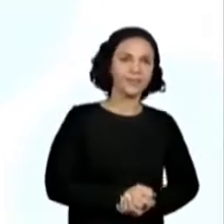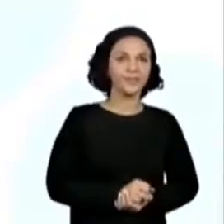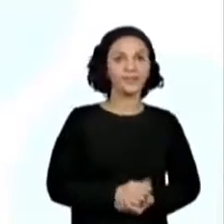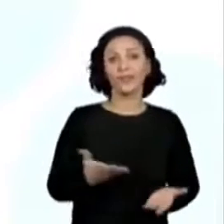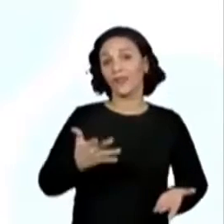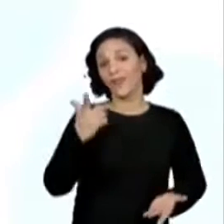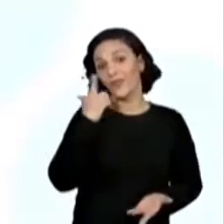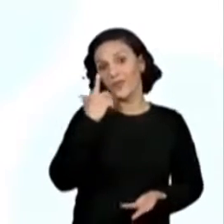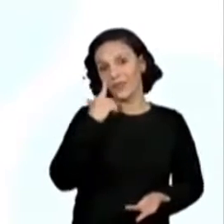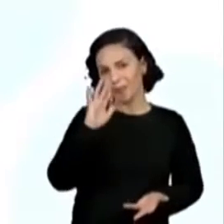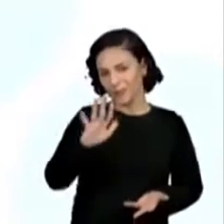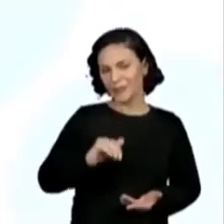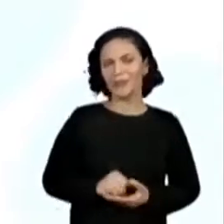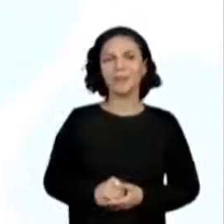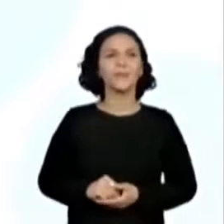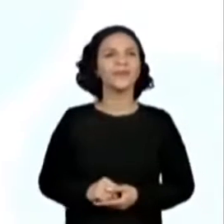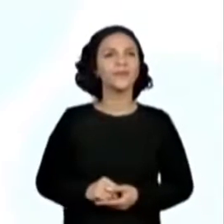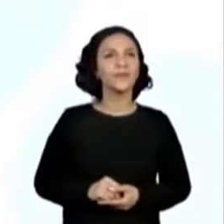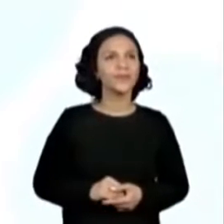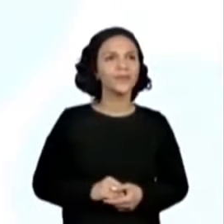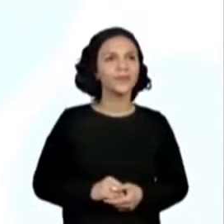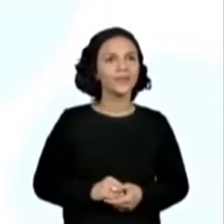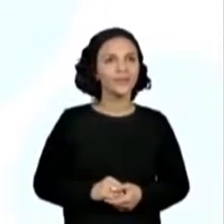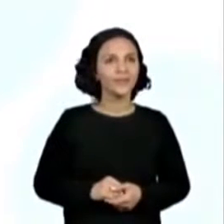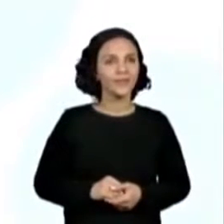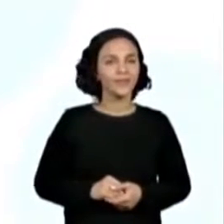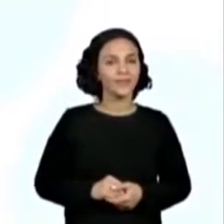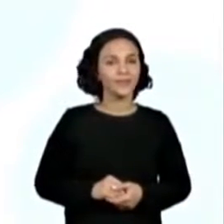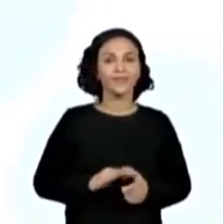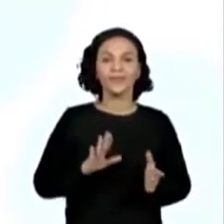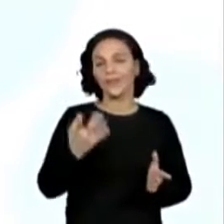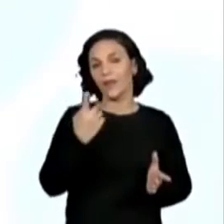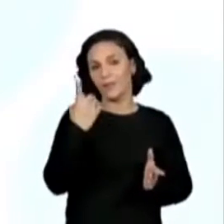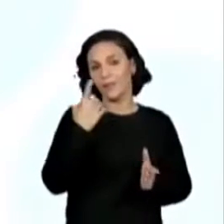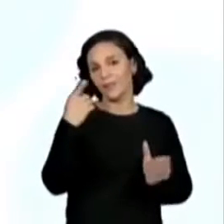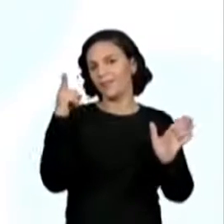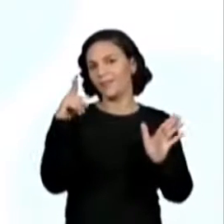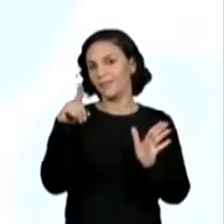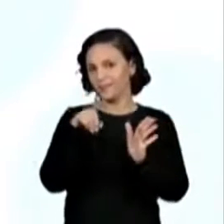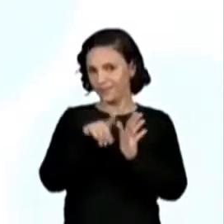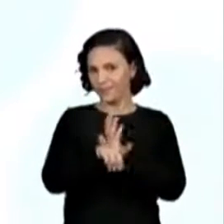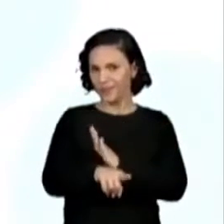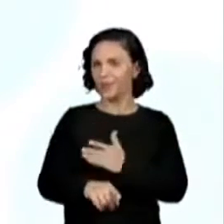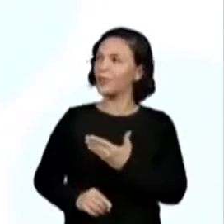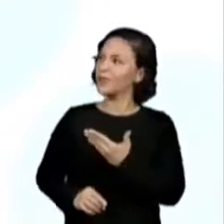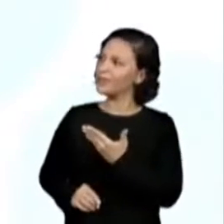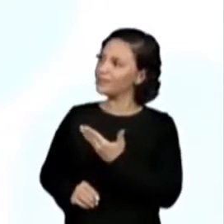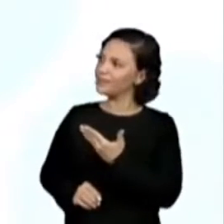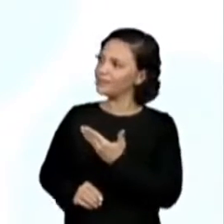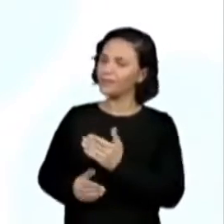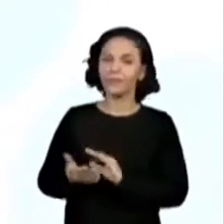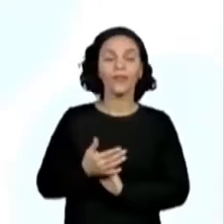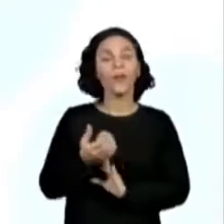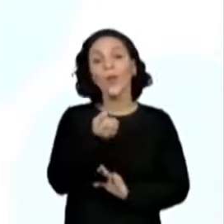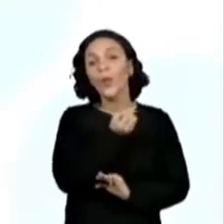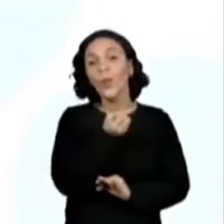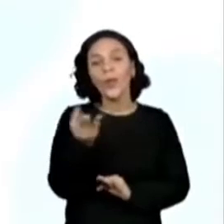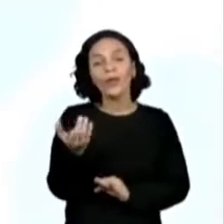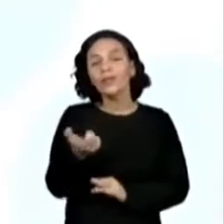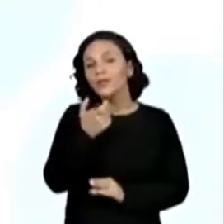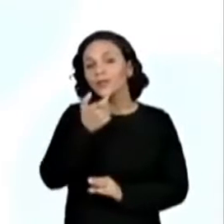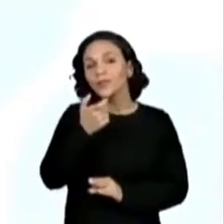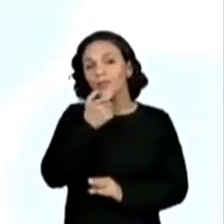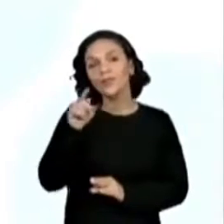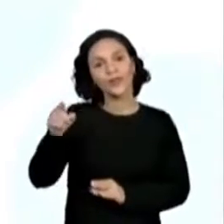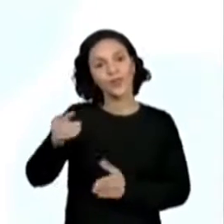ver aqui. Vamos ver. Então, olha só. Primeira pergunta que a gente tem aí. Quantos